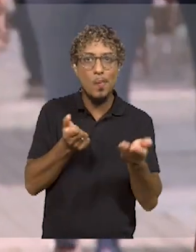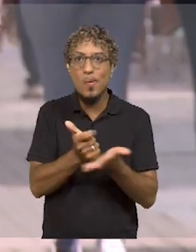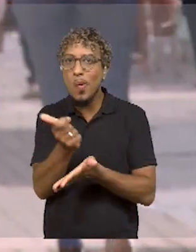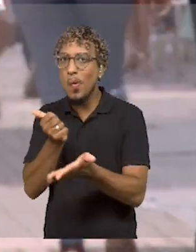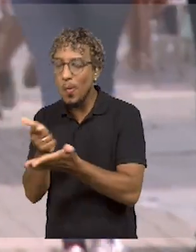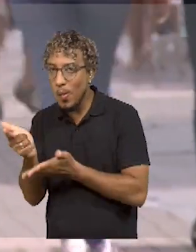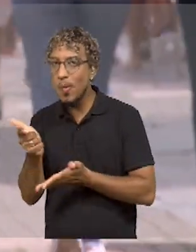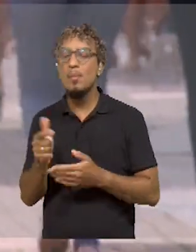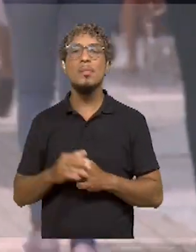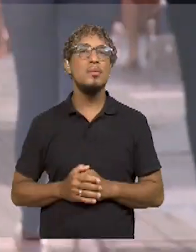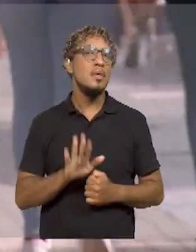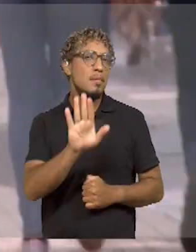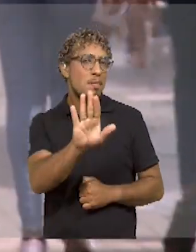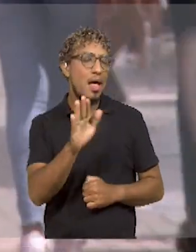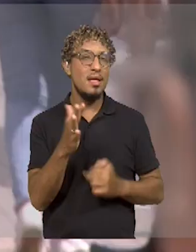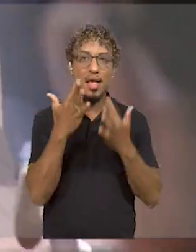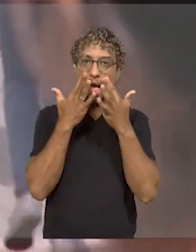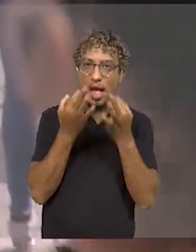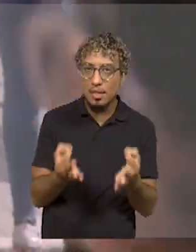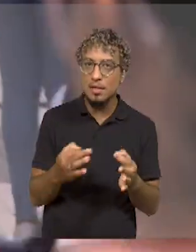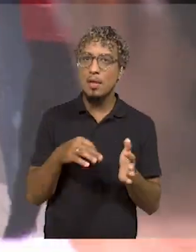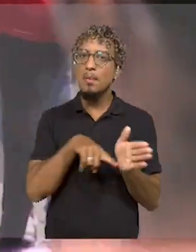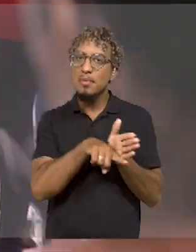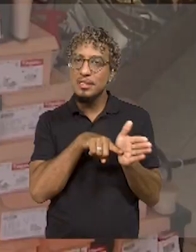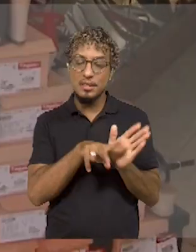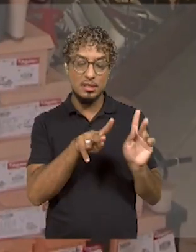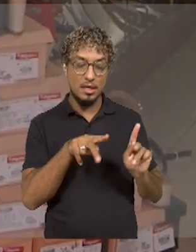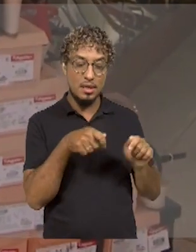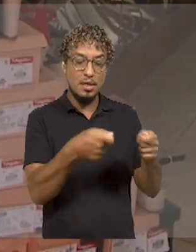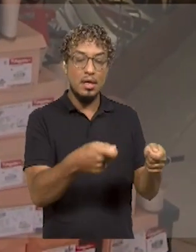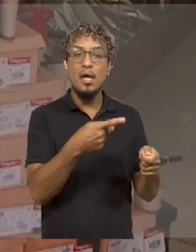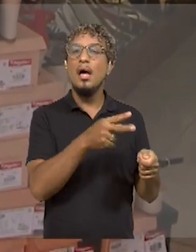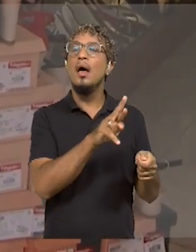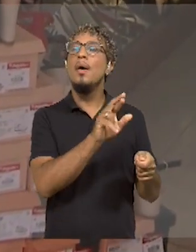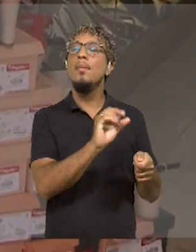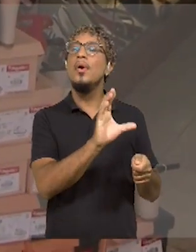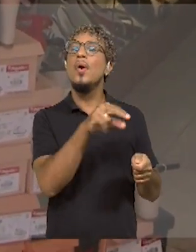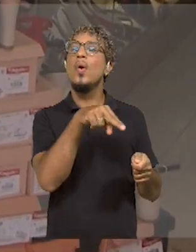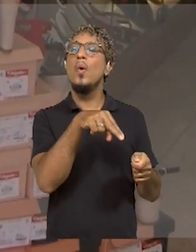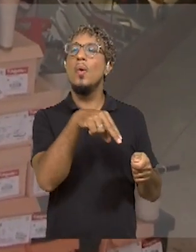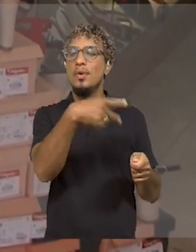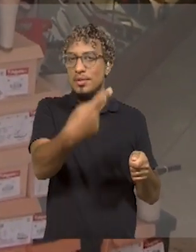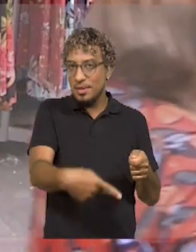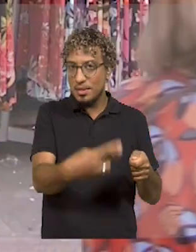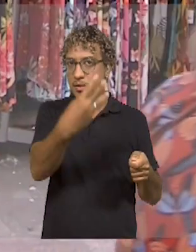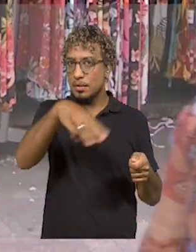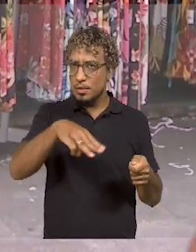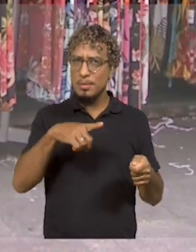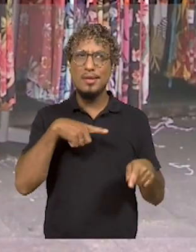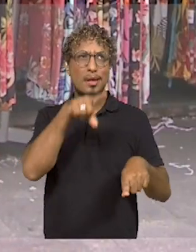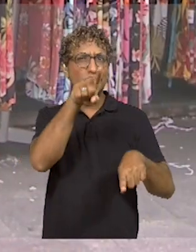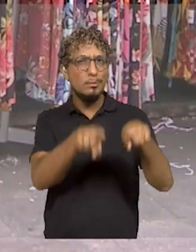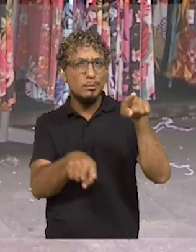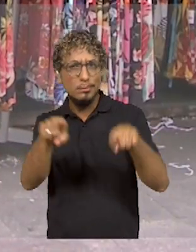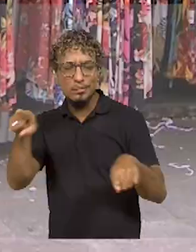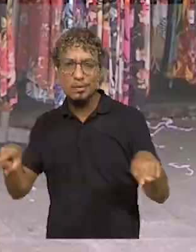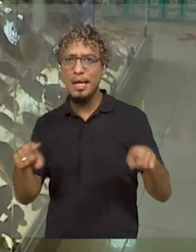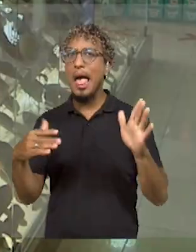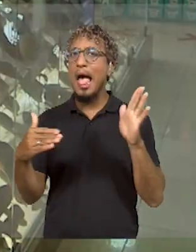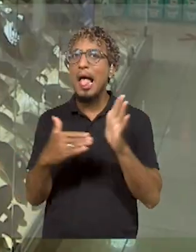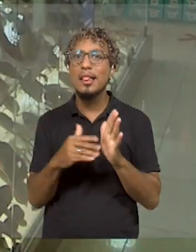bom ficar atento. Uma pesquisa do Procon Maranhão apresentou uma variação significativa no valor cobrado pelo mesmo produto, de